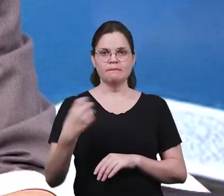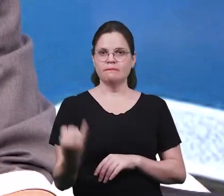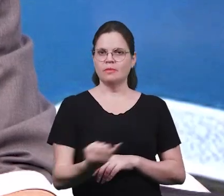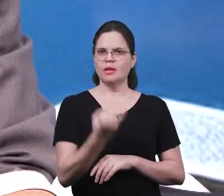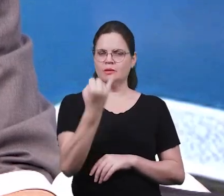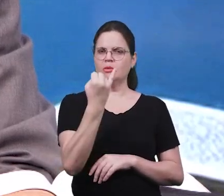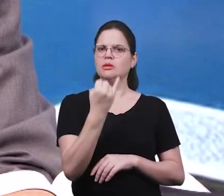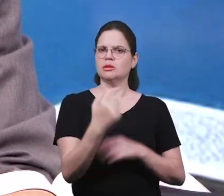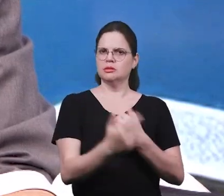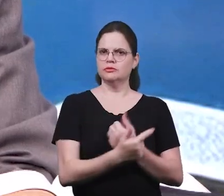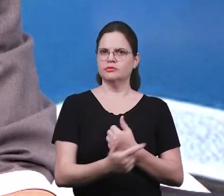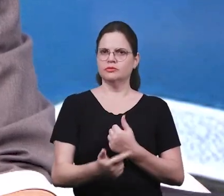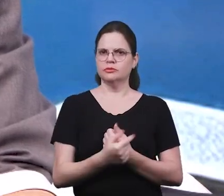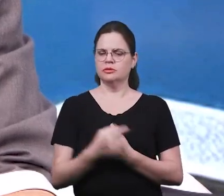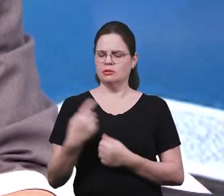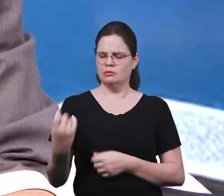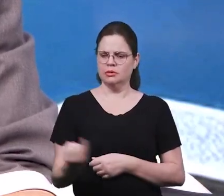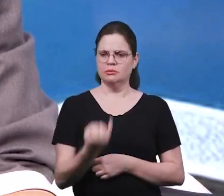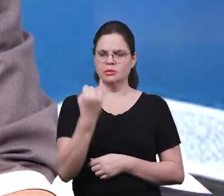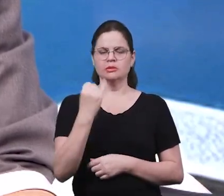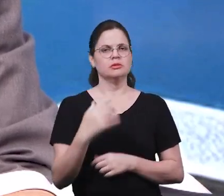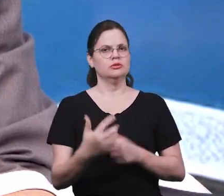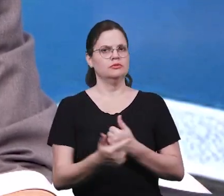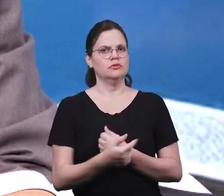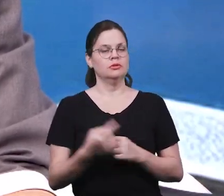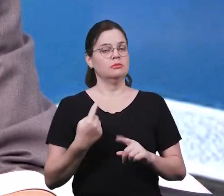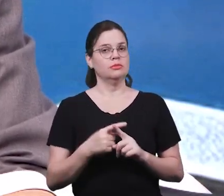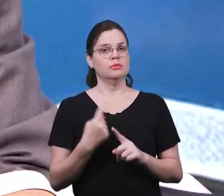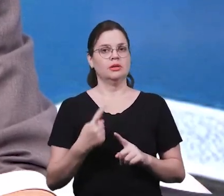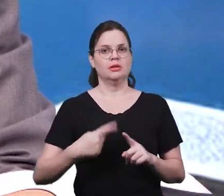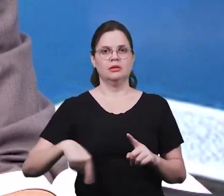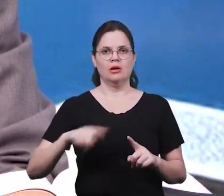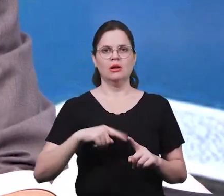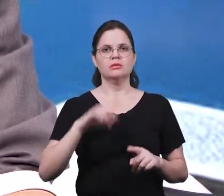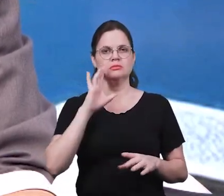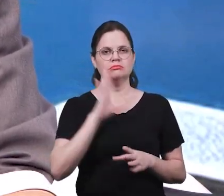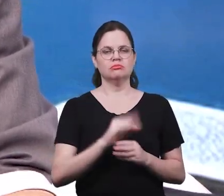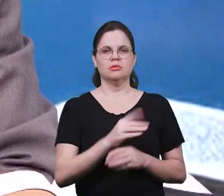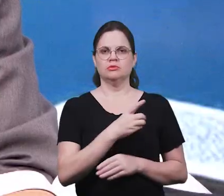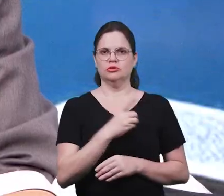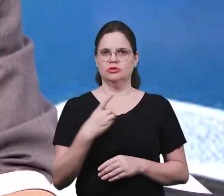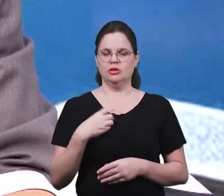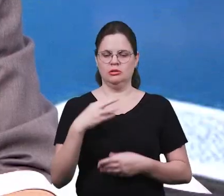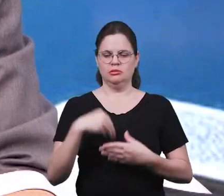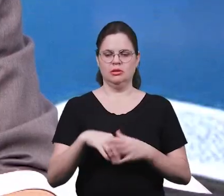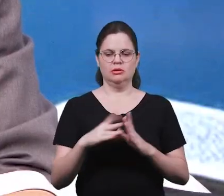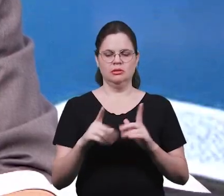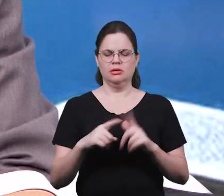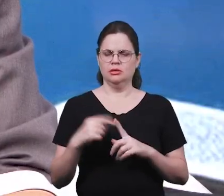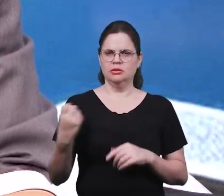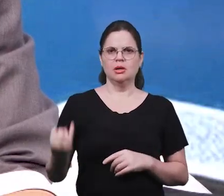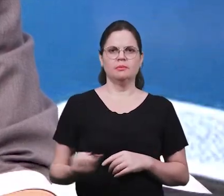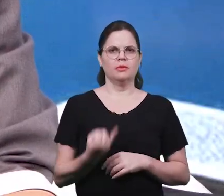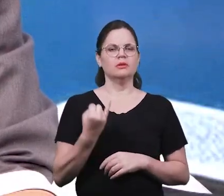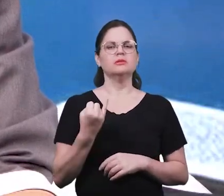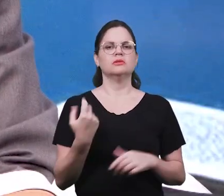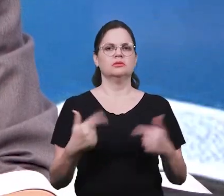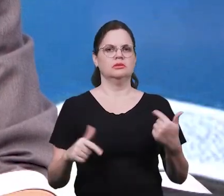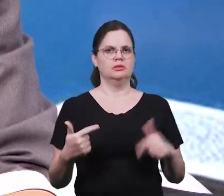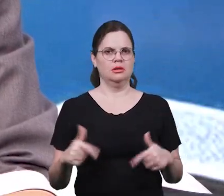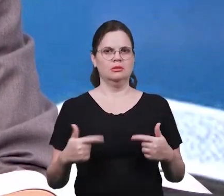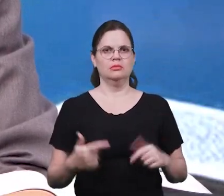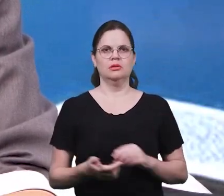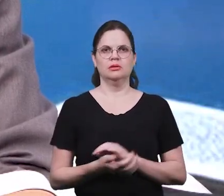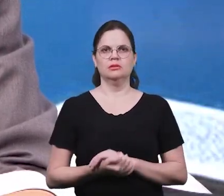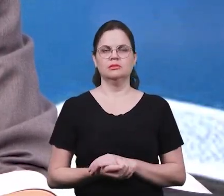importante negócio. Então, a importância do serviço diaconal na igreja, né? O diácono na igreja, o serviço que